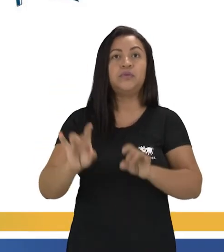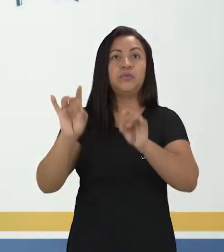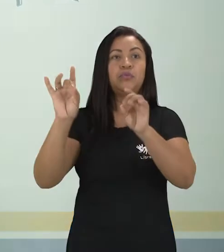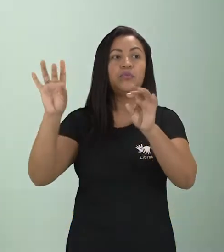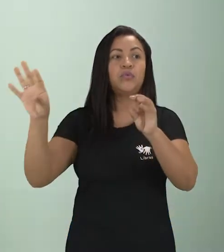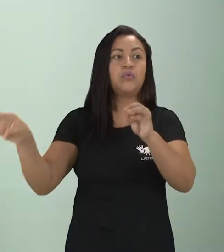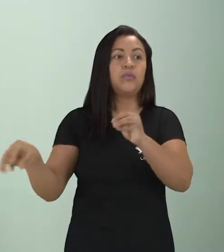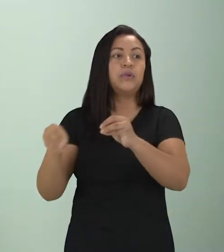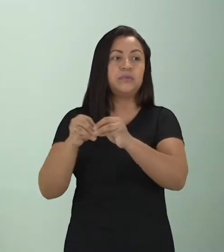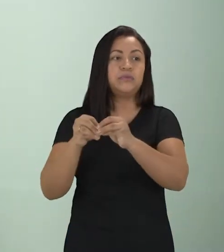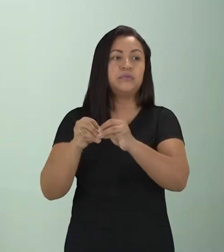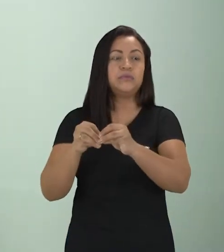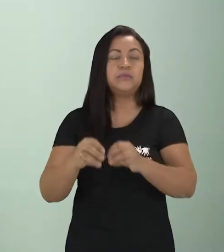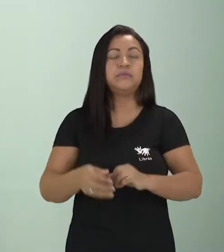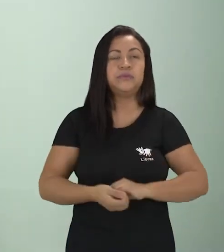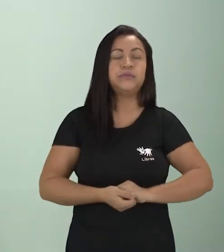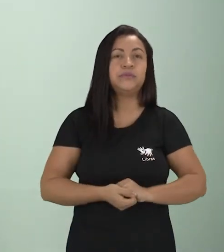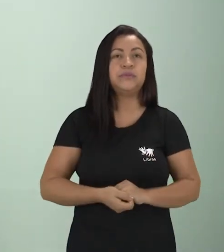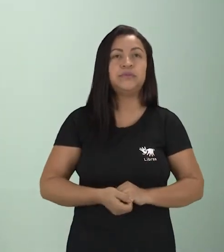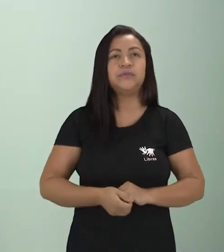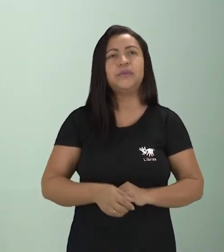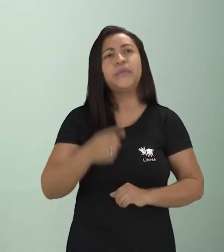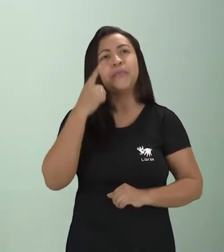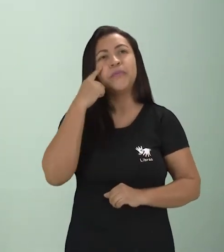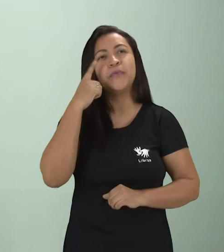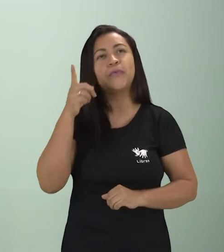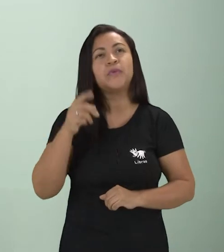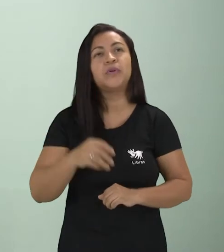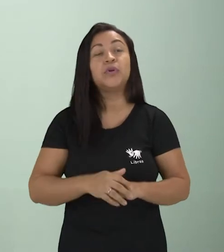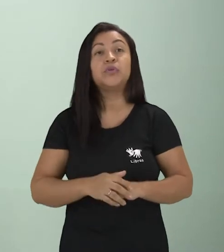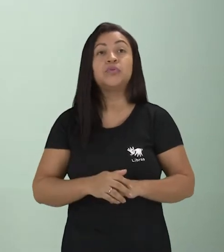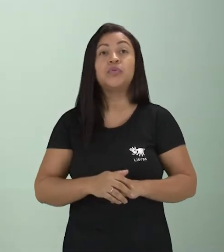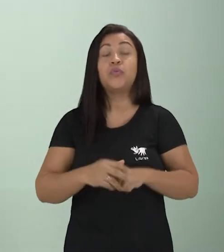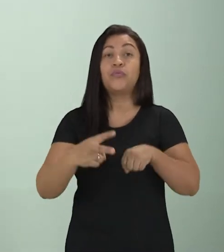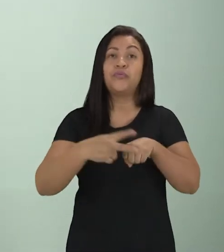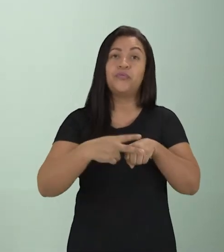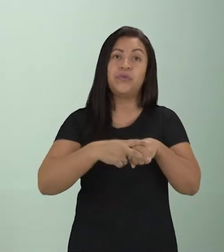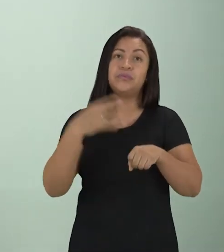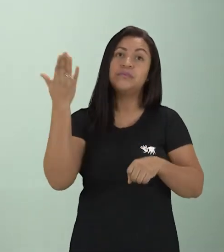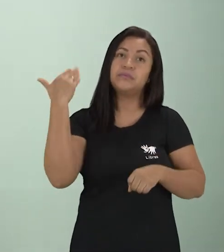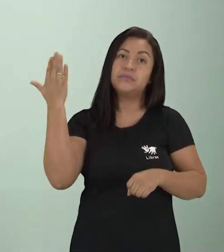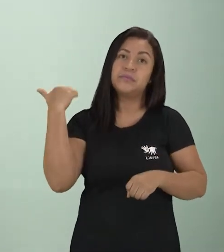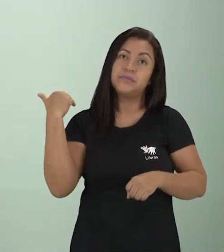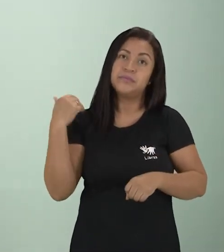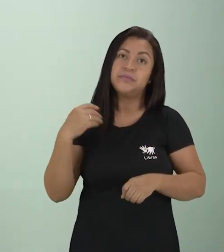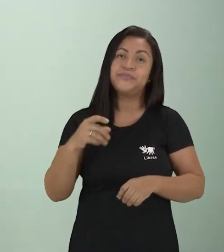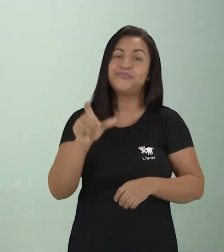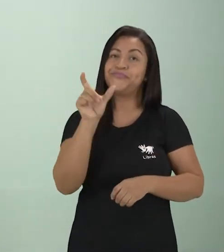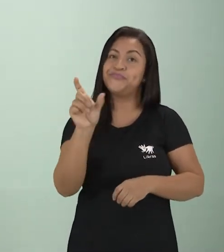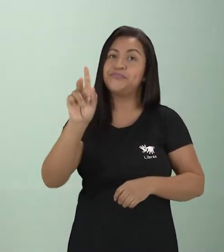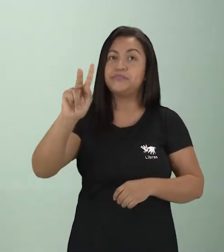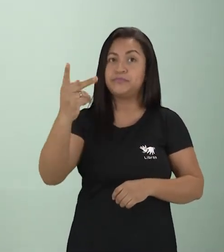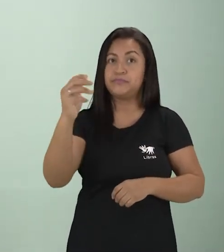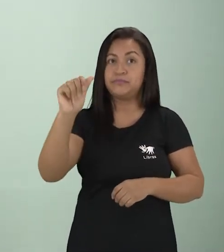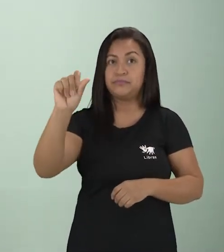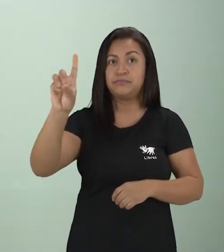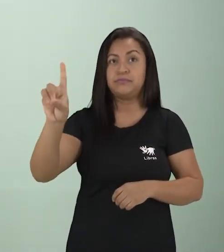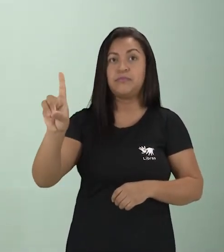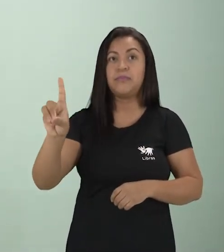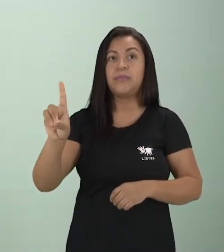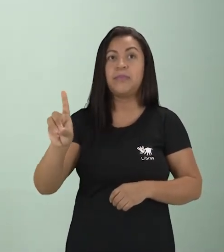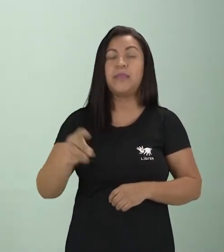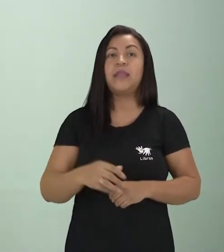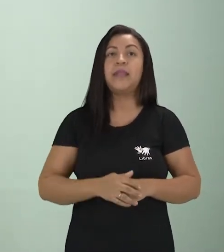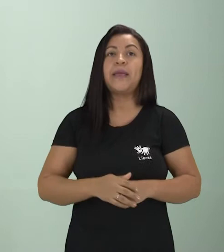interessante lembrar como o verbo auxiliar ele está no passado simples, que é o had, nós não vamos ter que